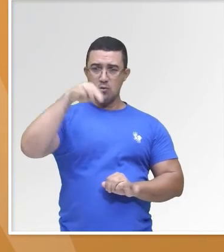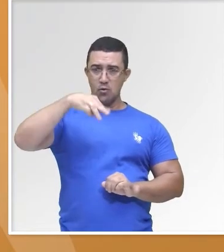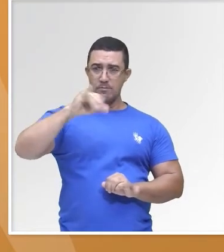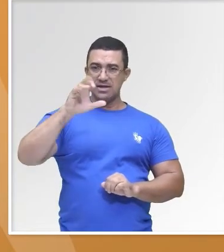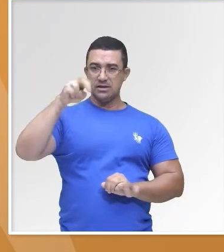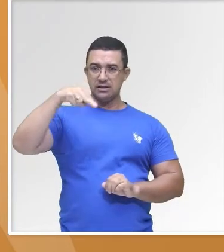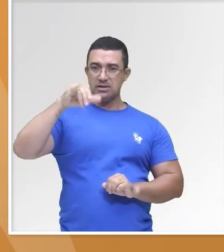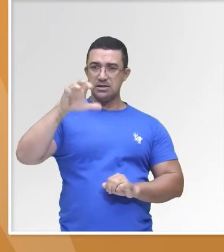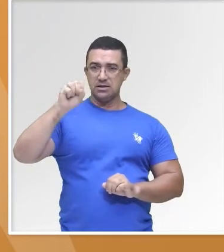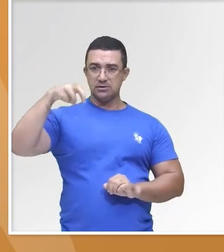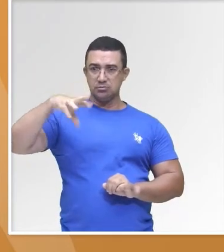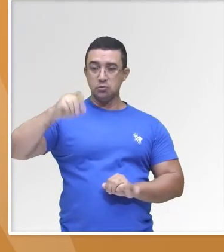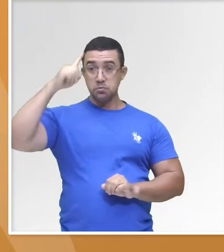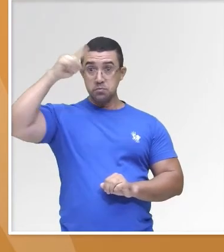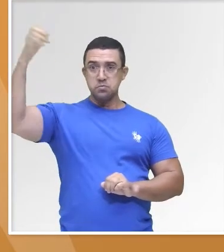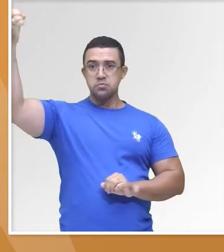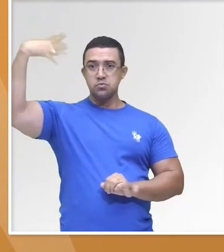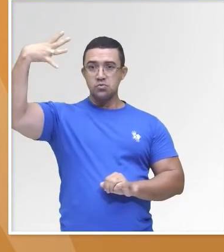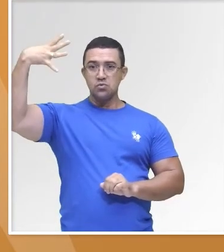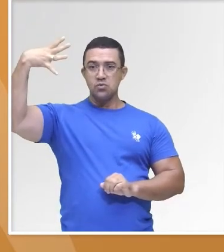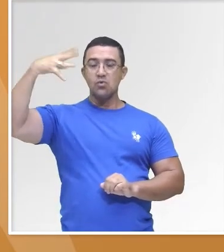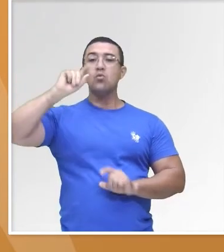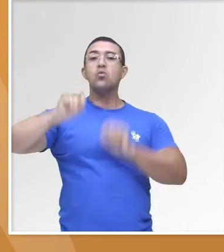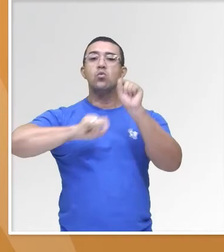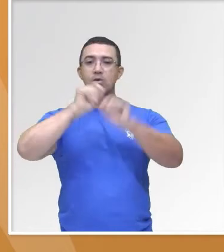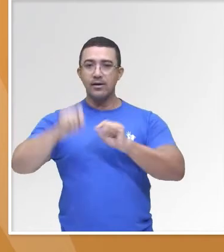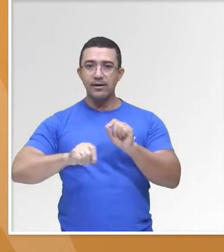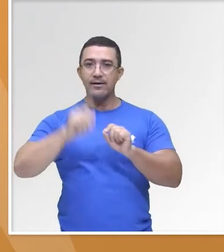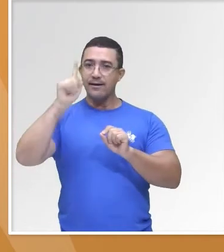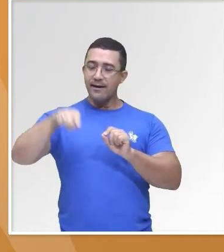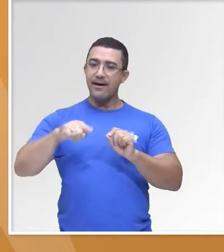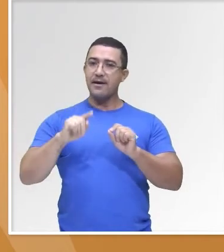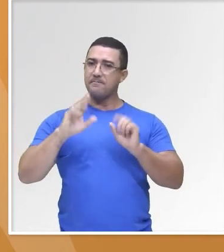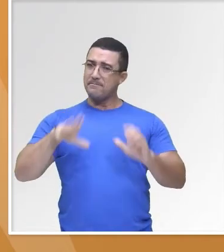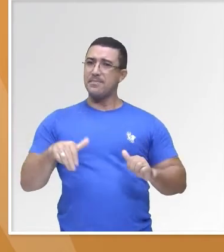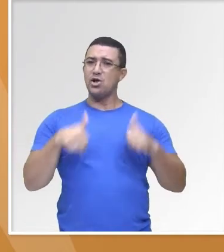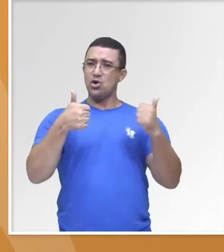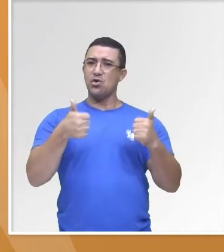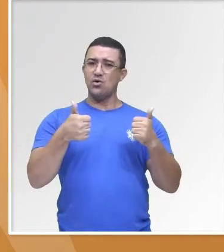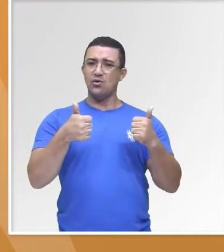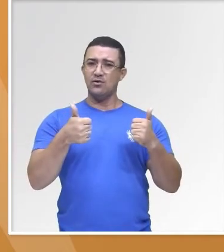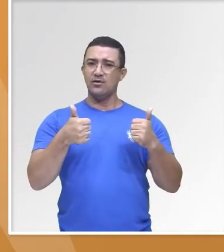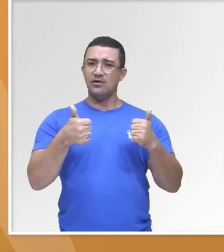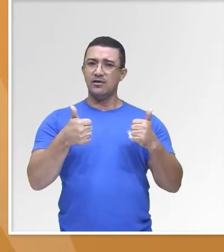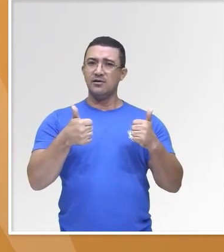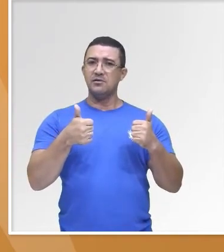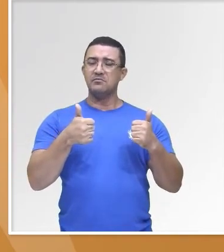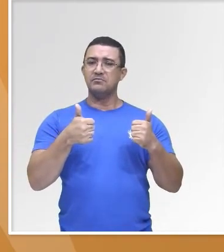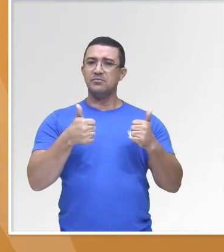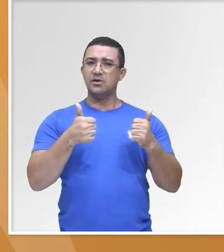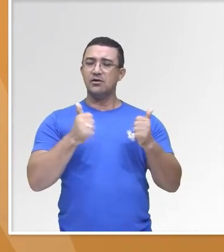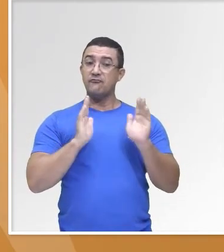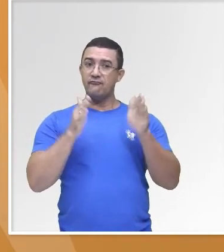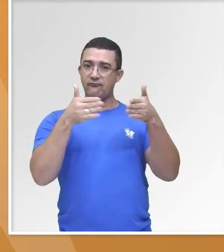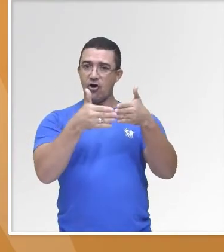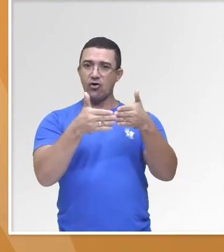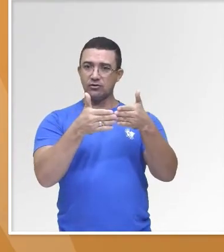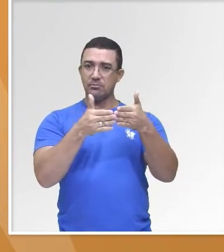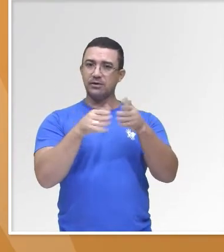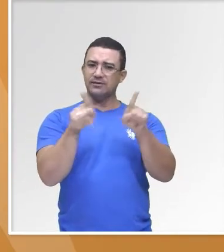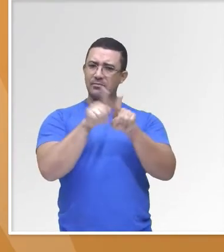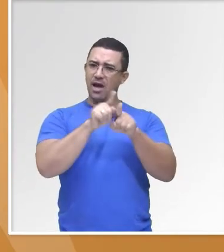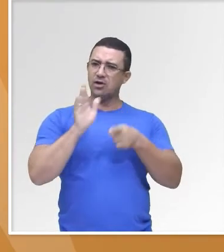eficaz, com que isso fosse mais pontual, direcionada à população.